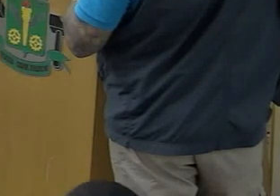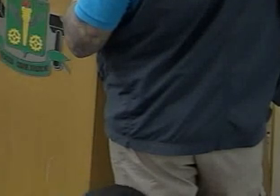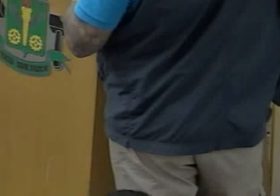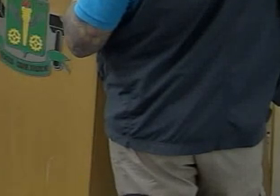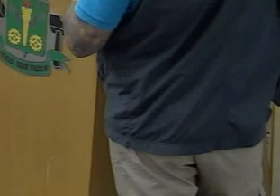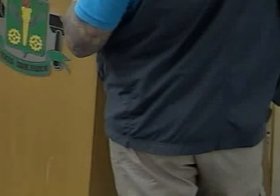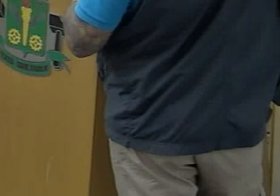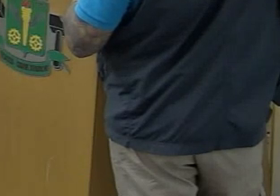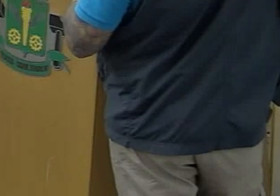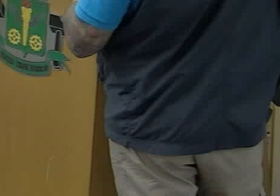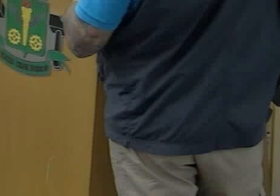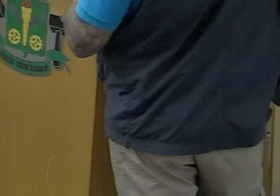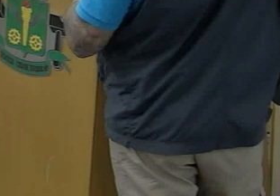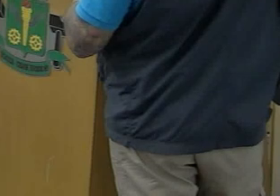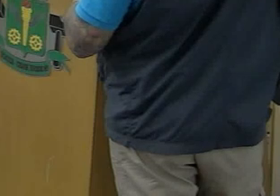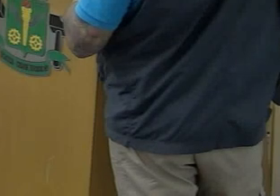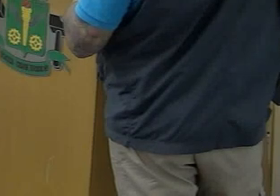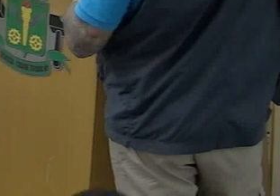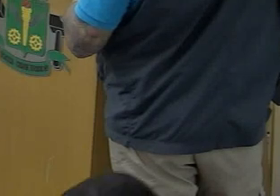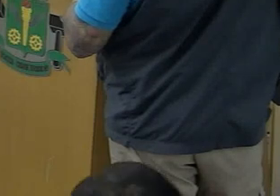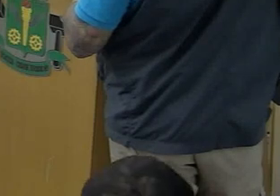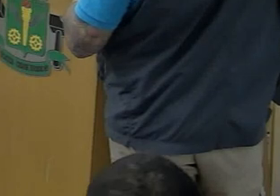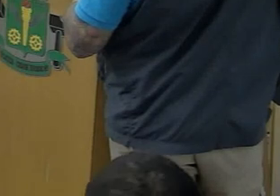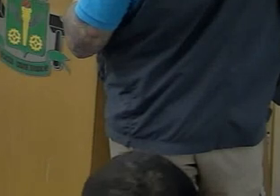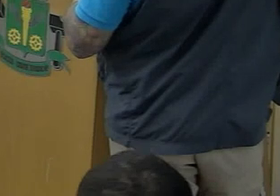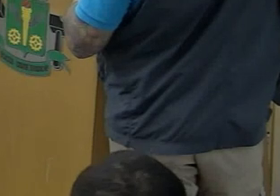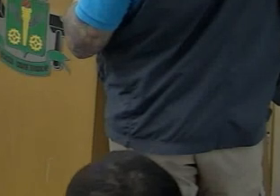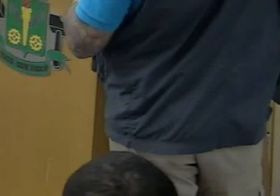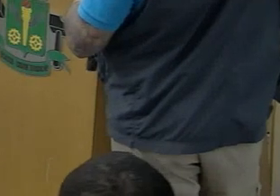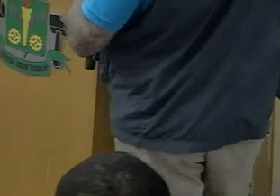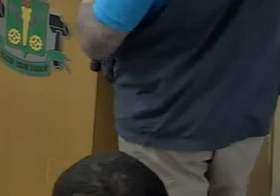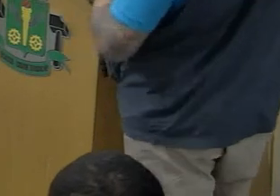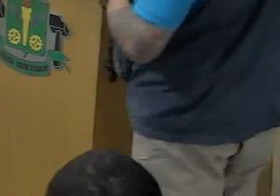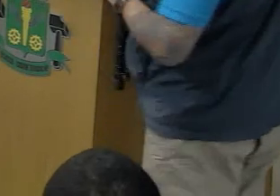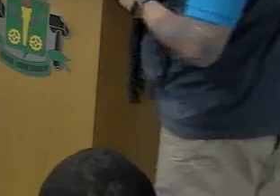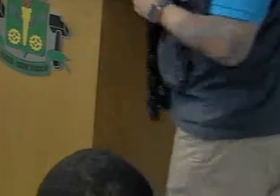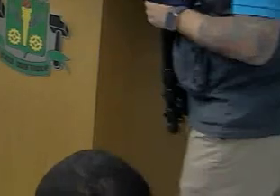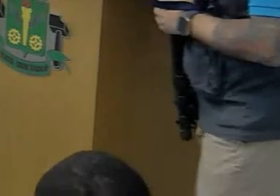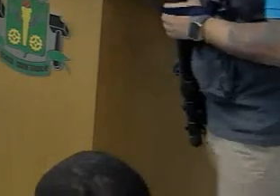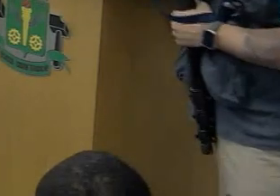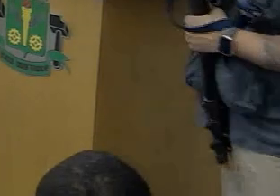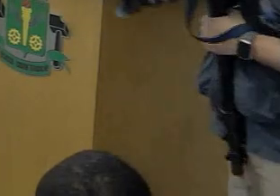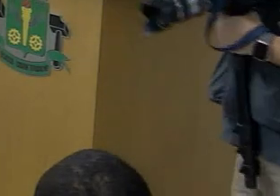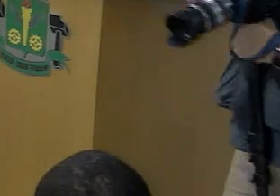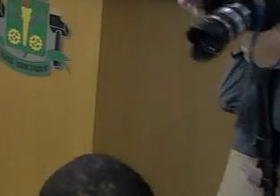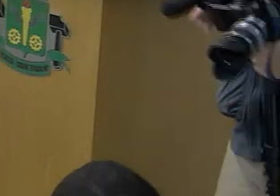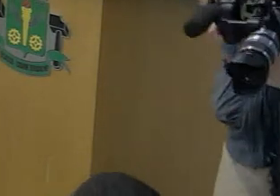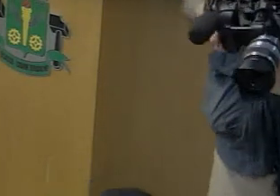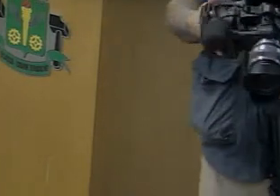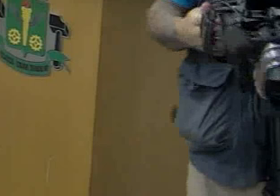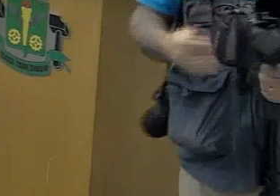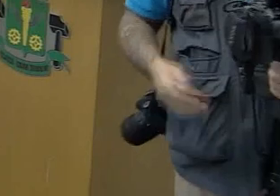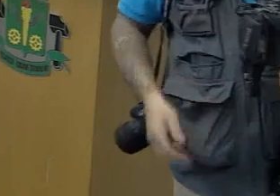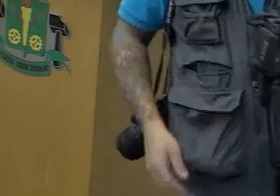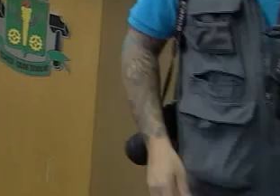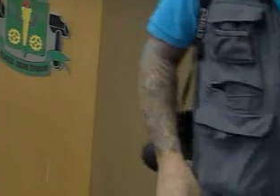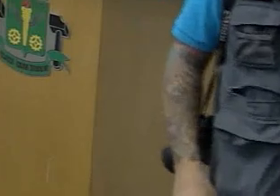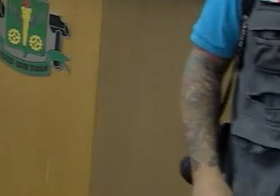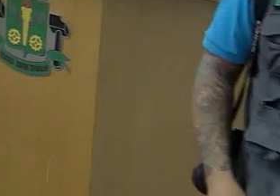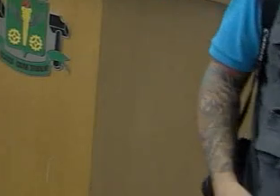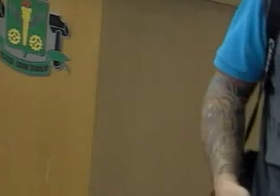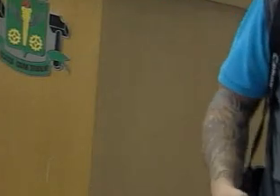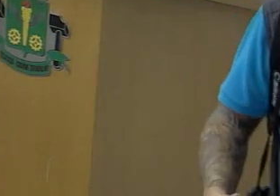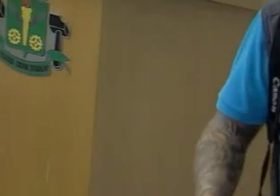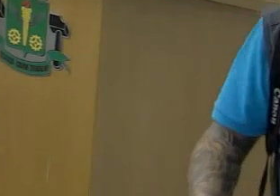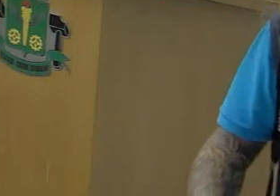da sessão anterior. Não havendo quem queira discutir, está aprovada. Solicito à senhora secretária que proceda à leitura